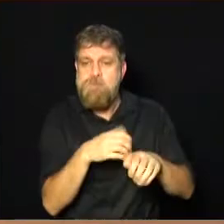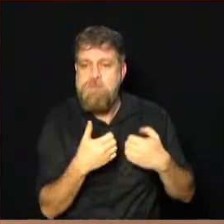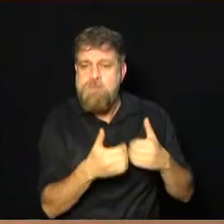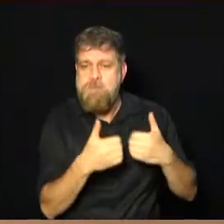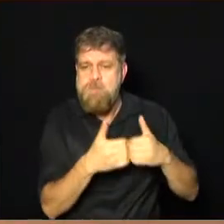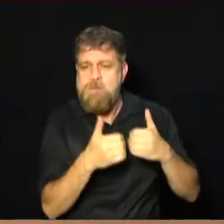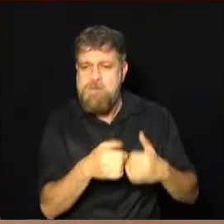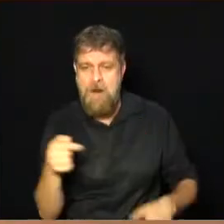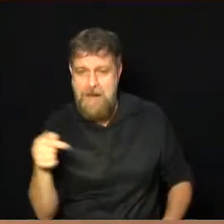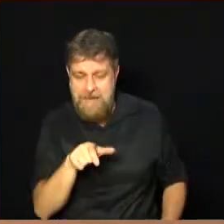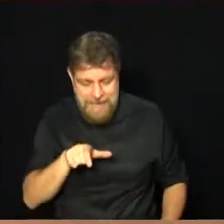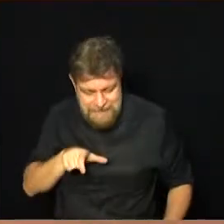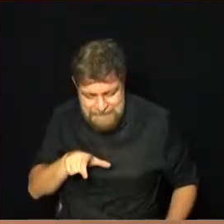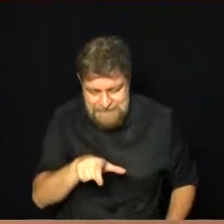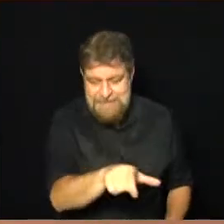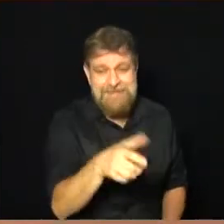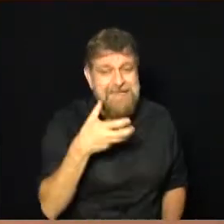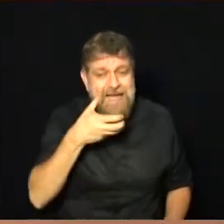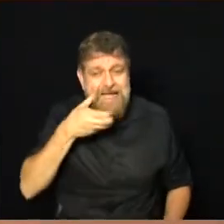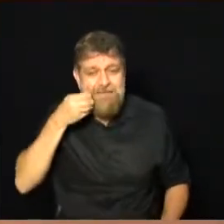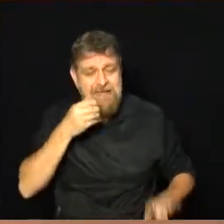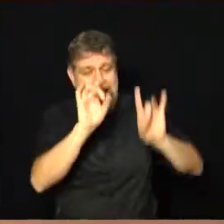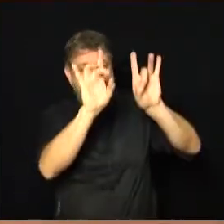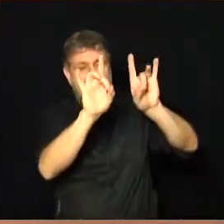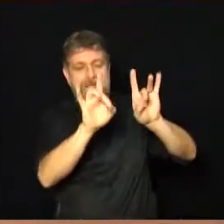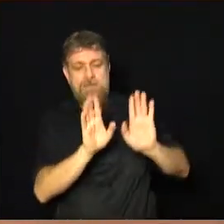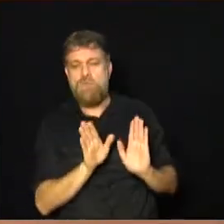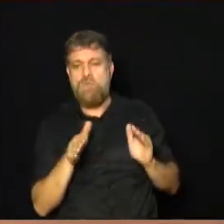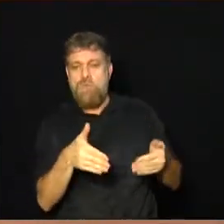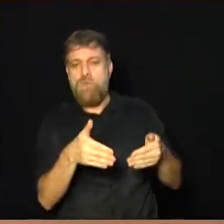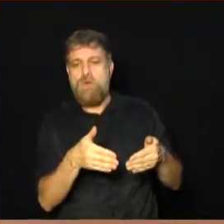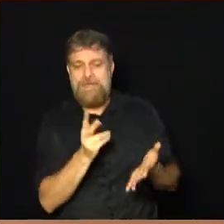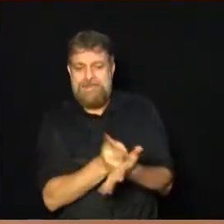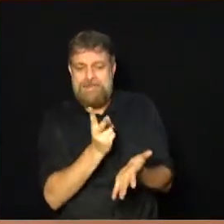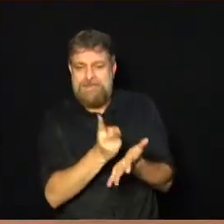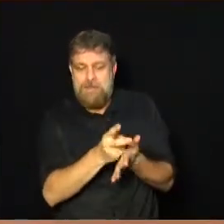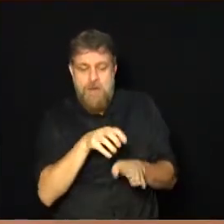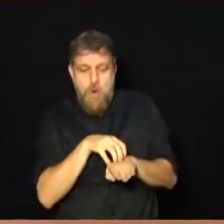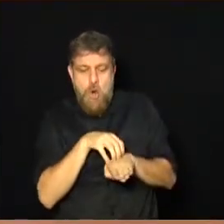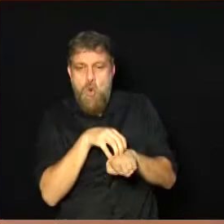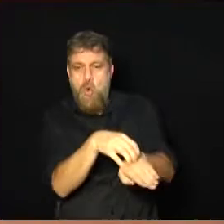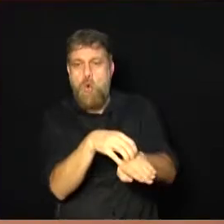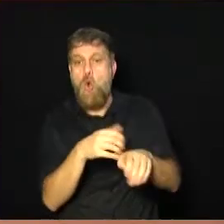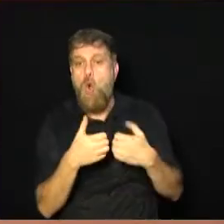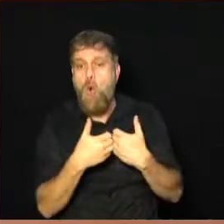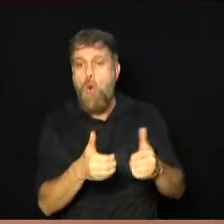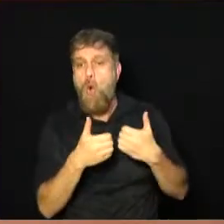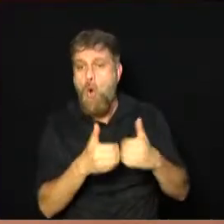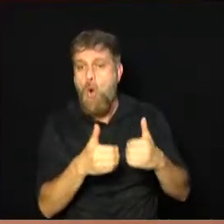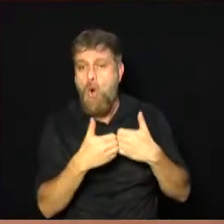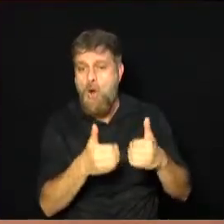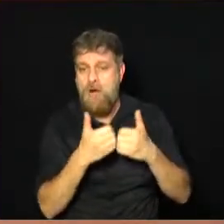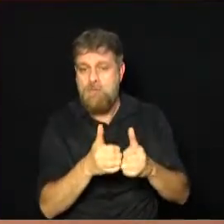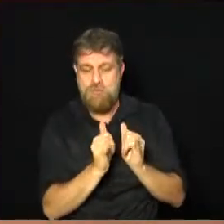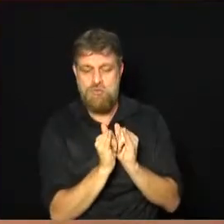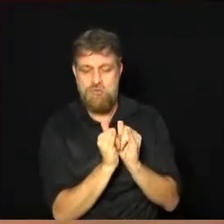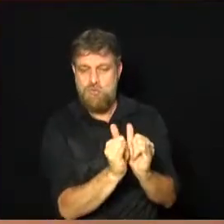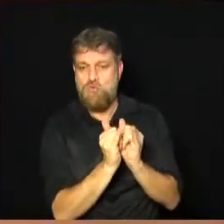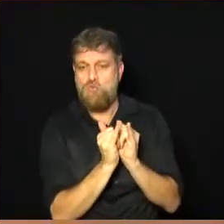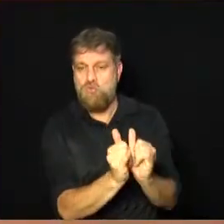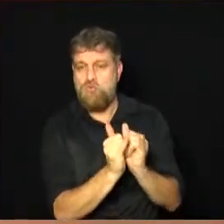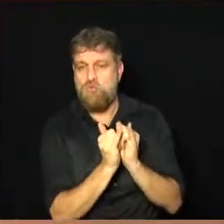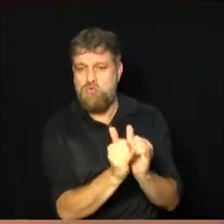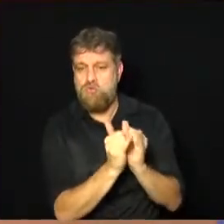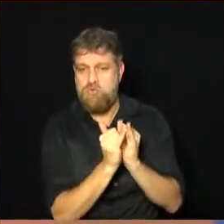coisa aconteça. Não, a faixa é exclusiva. Ali só é para rodar os ônibus articulados, como você